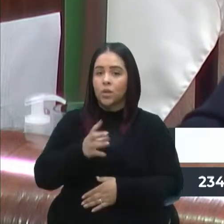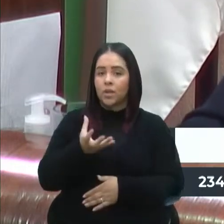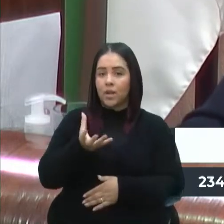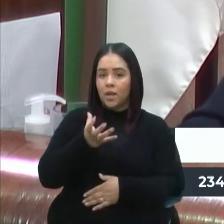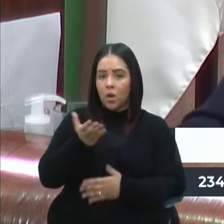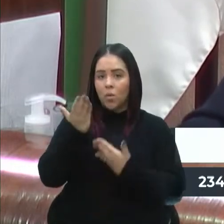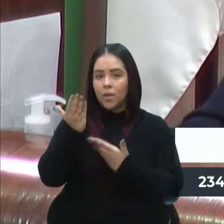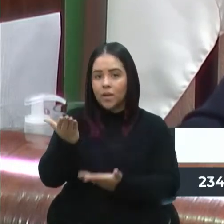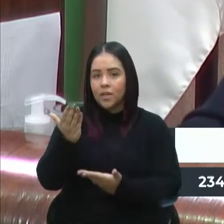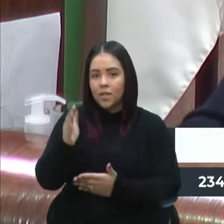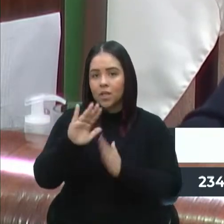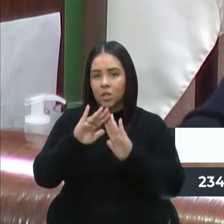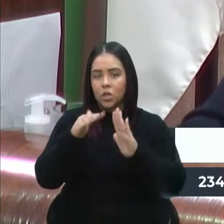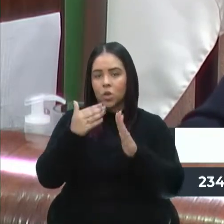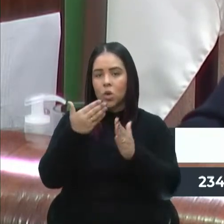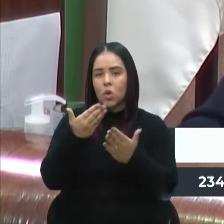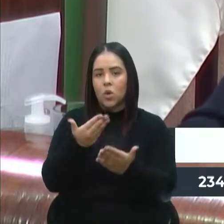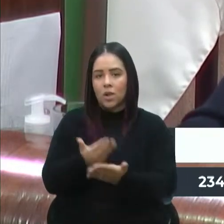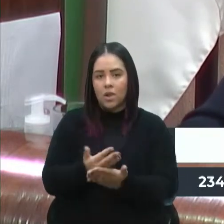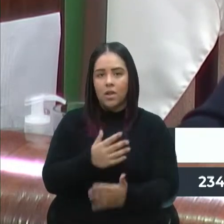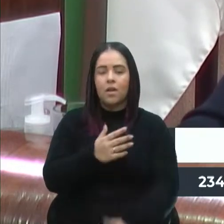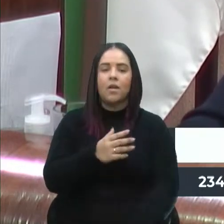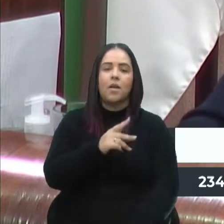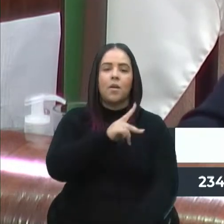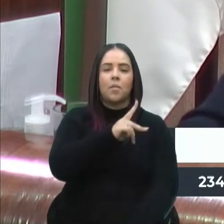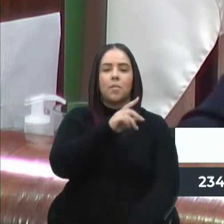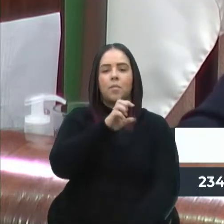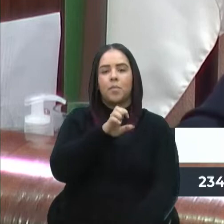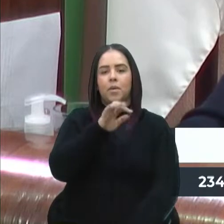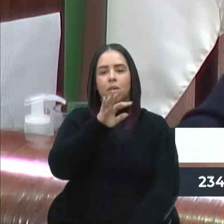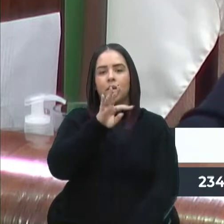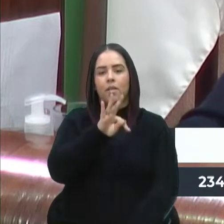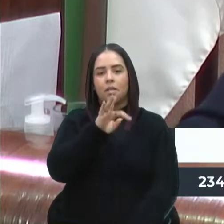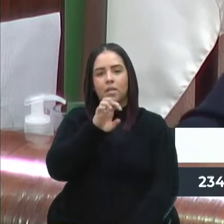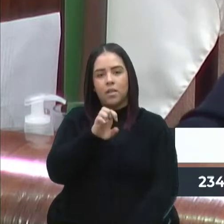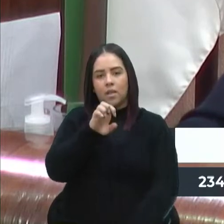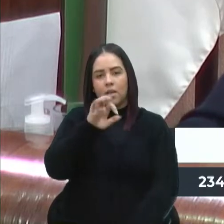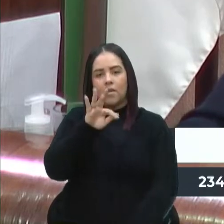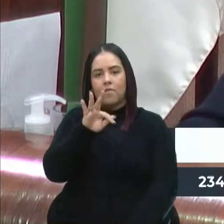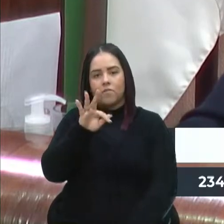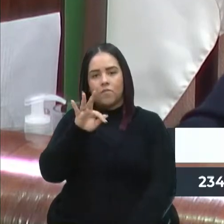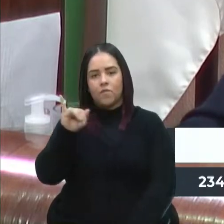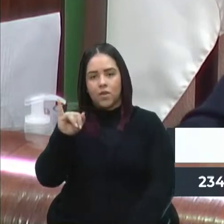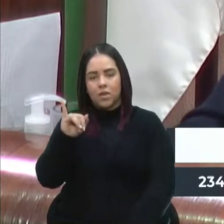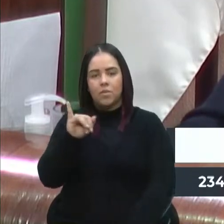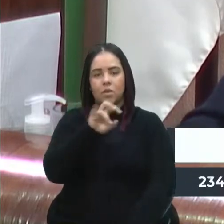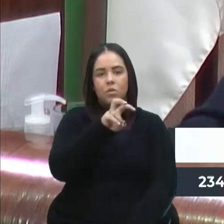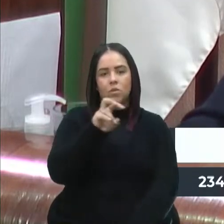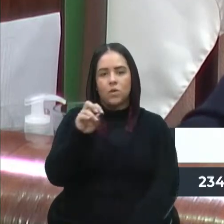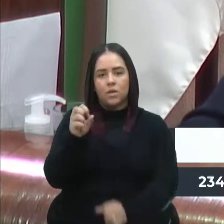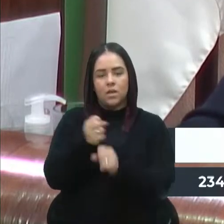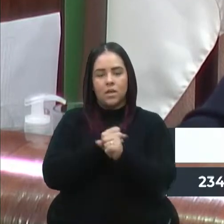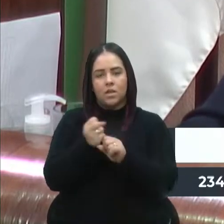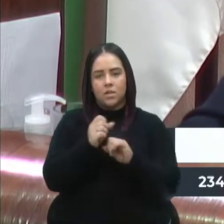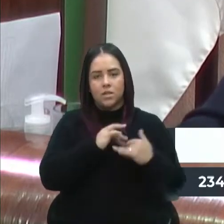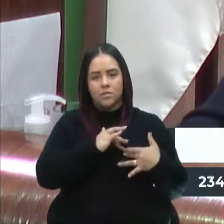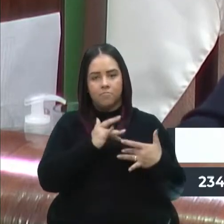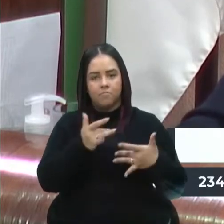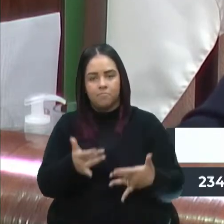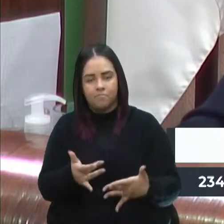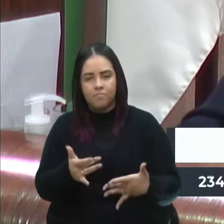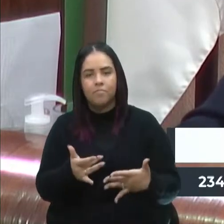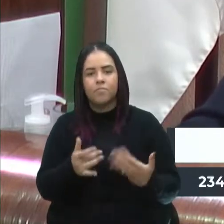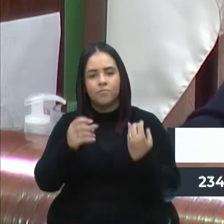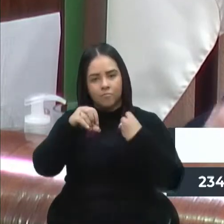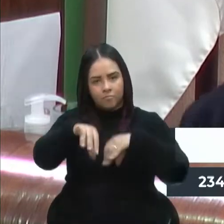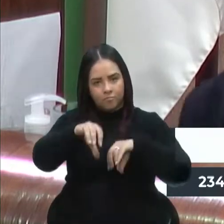Municipal de Ensino Fundamental Alfredo Belisário PPF pelos seus 50 anos dedicado à educação no município